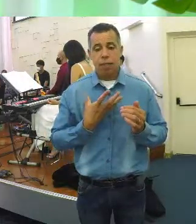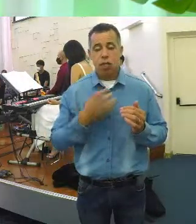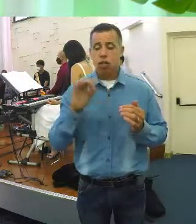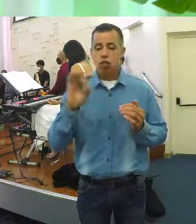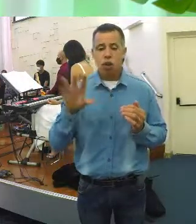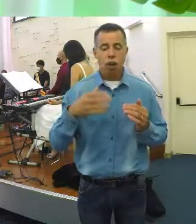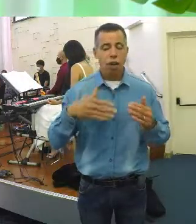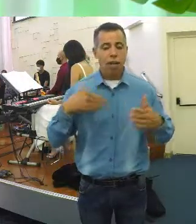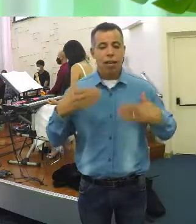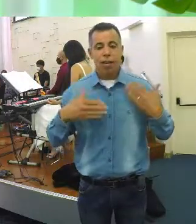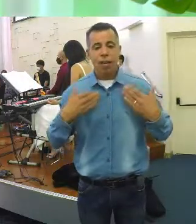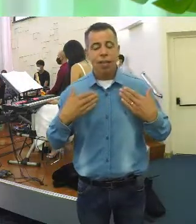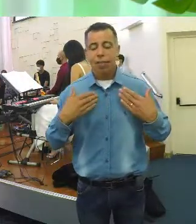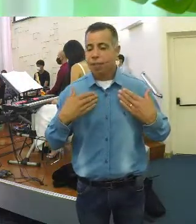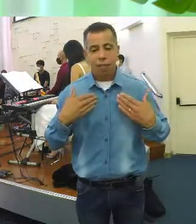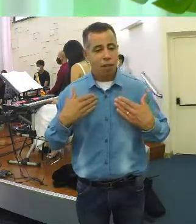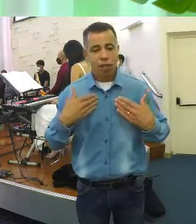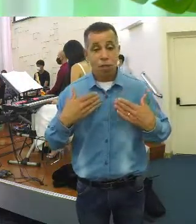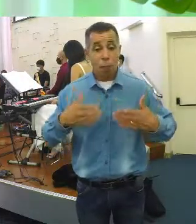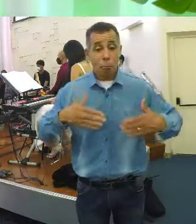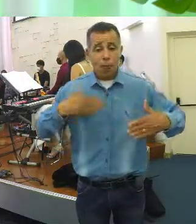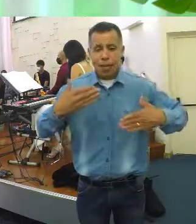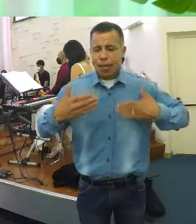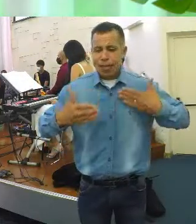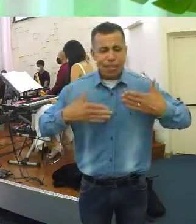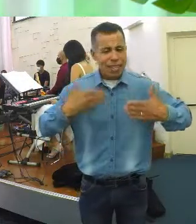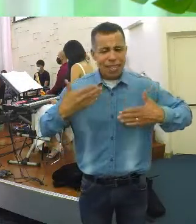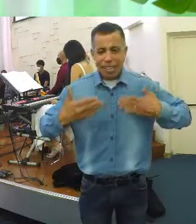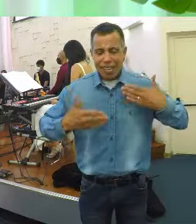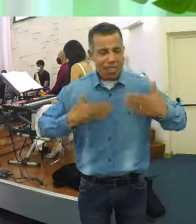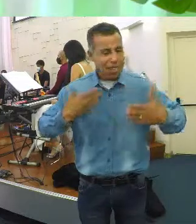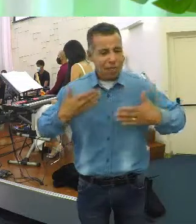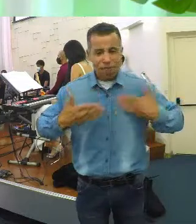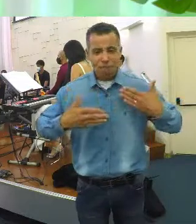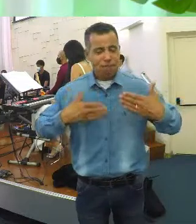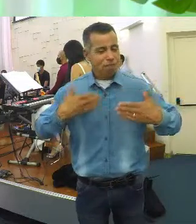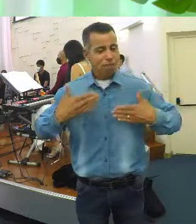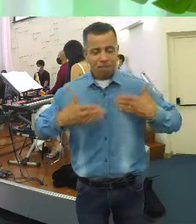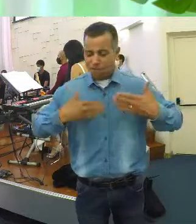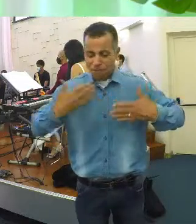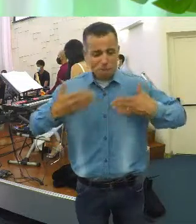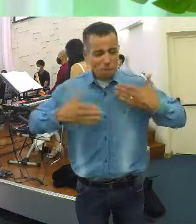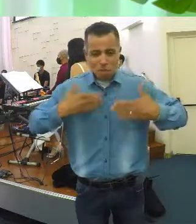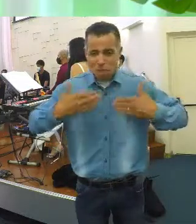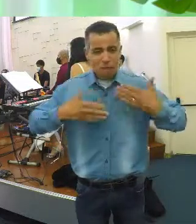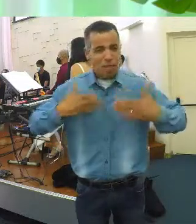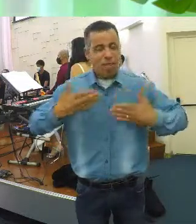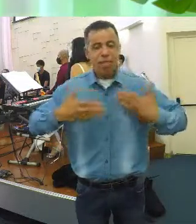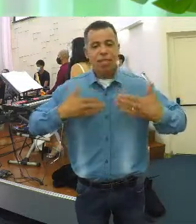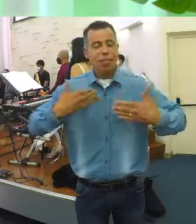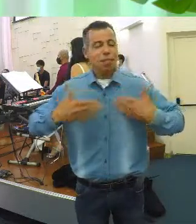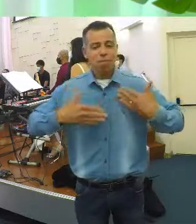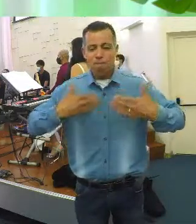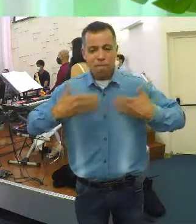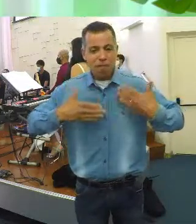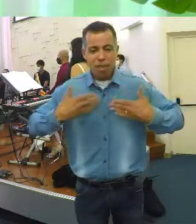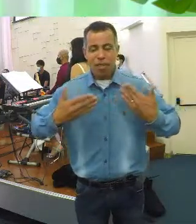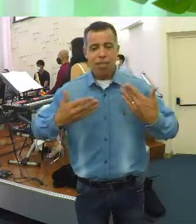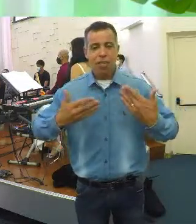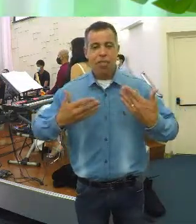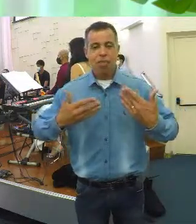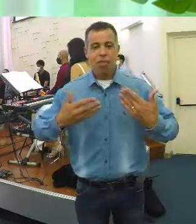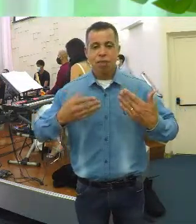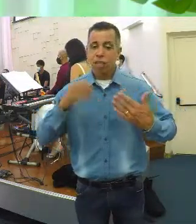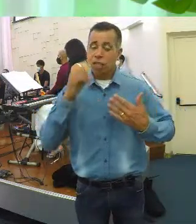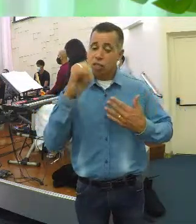somente, é uma alegria maior que a alegria, é a alegria da alegria, é a alegria sobre a alegria. Se você tem